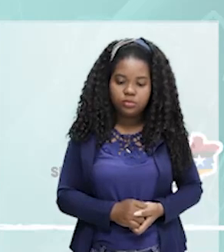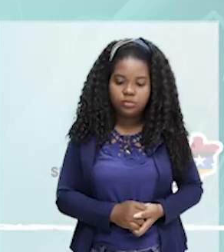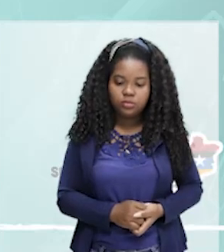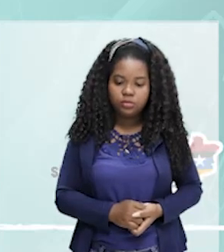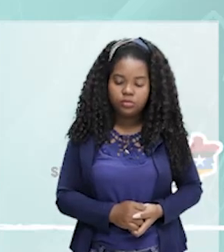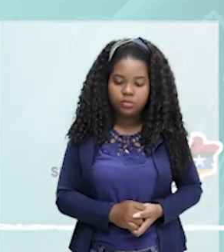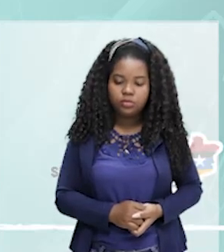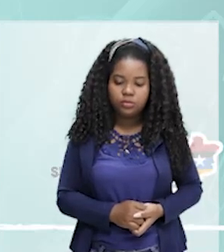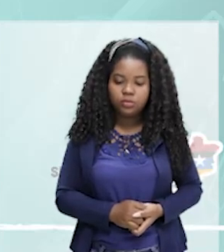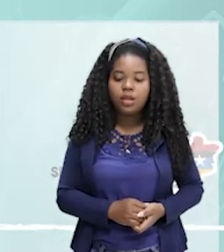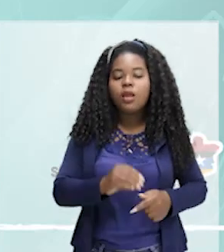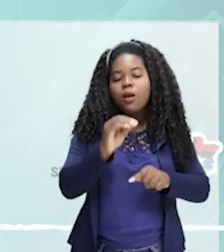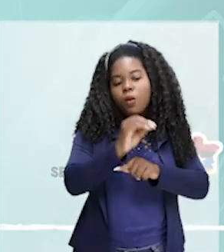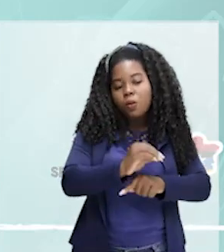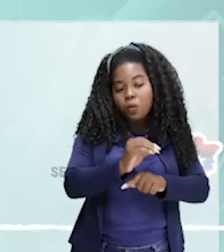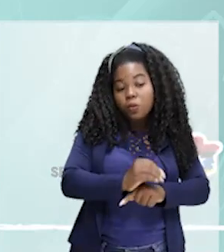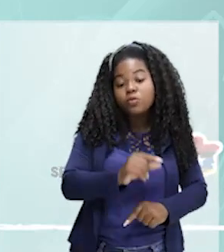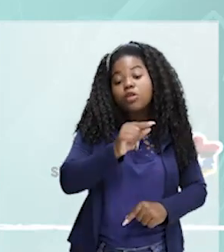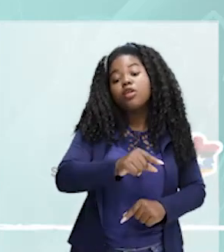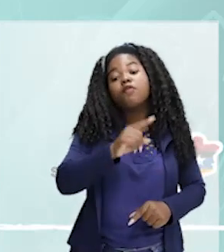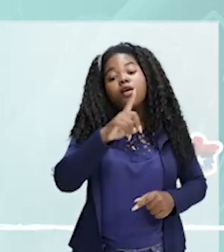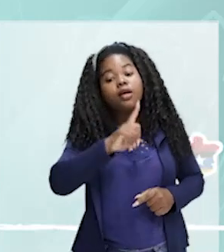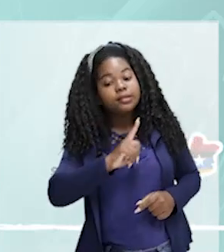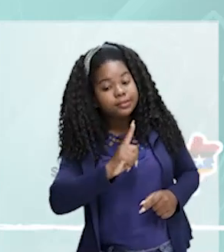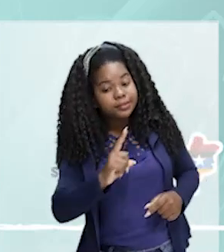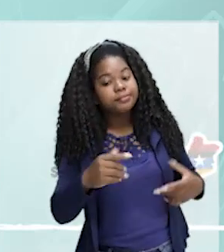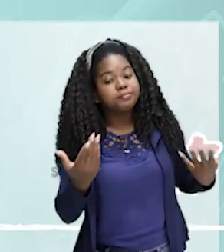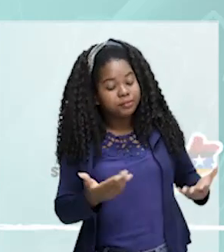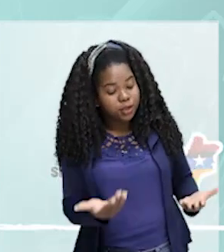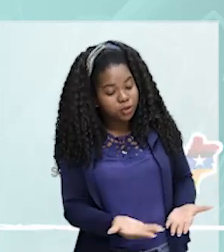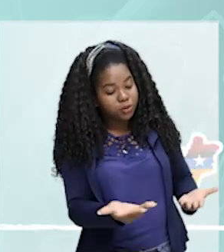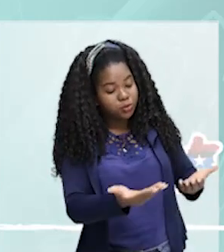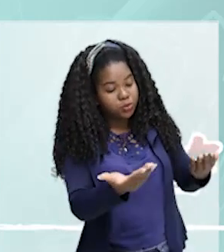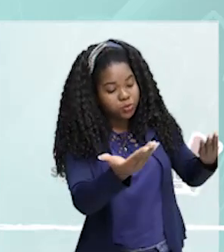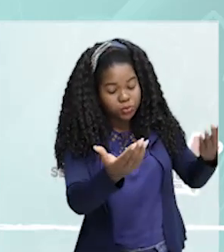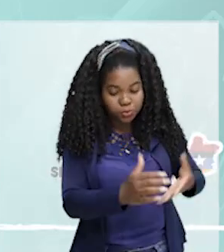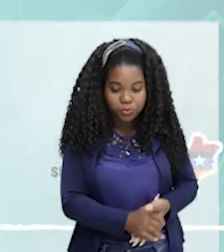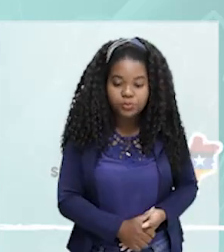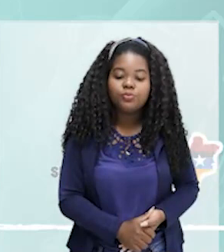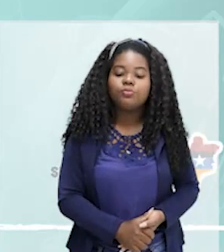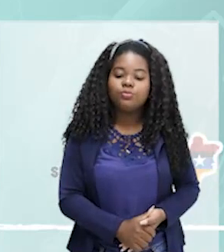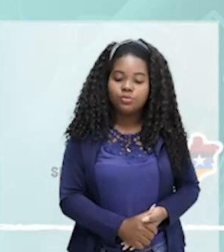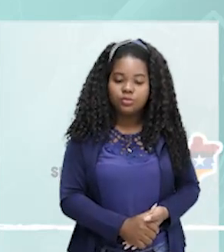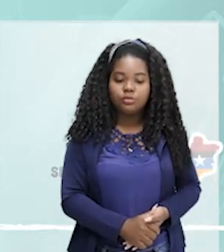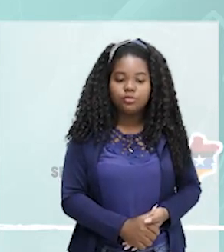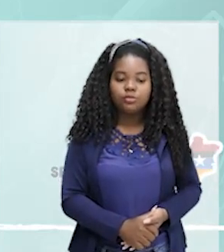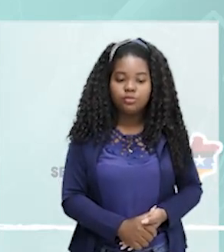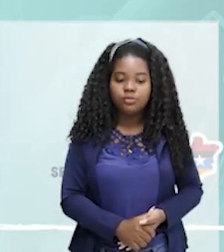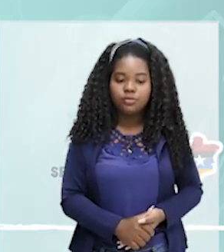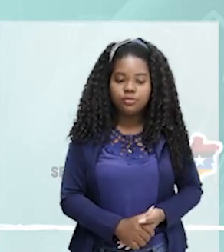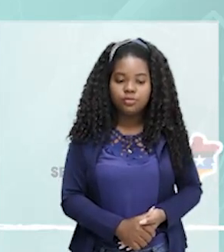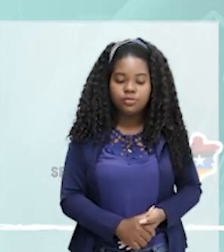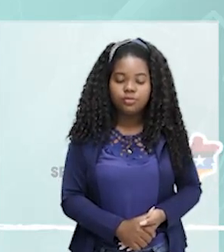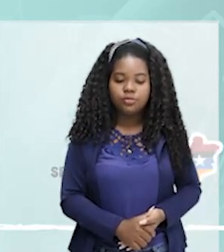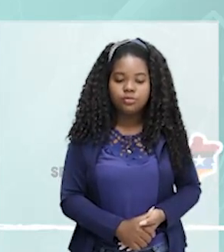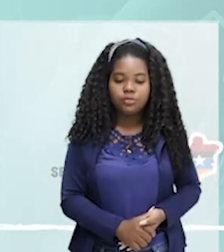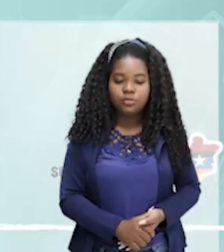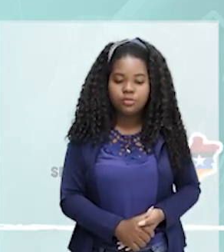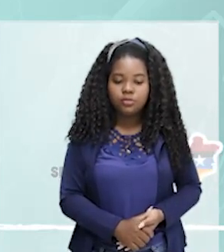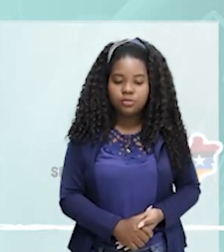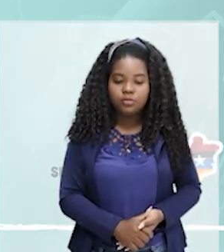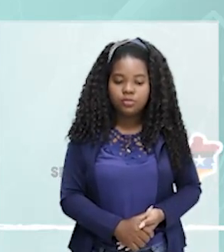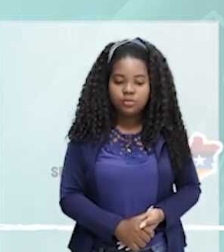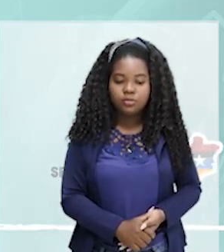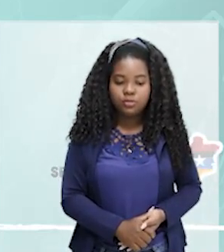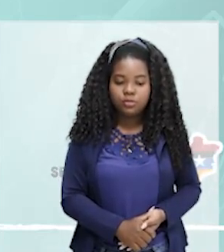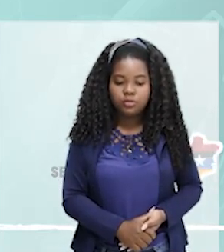grow. Cuide do que você tem e isso crescerá. No caso, a planta florescerá. Please